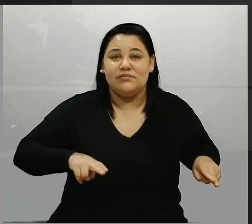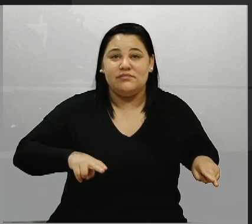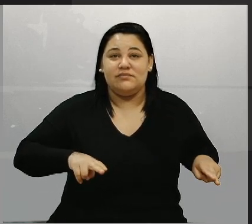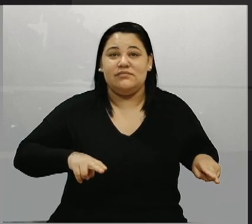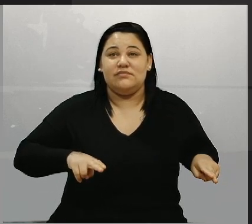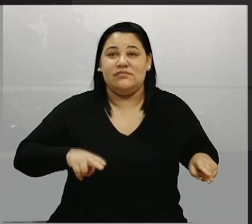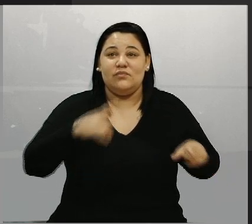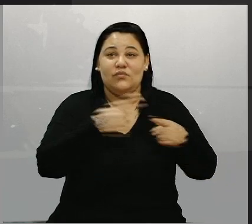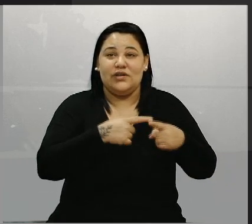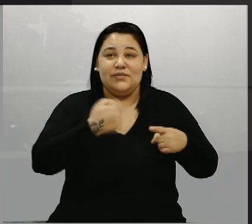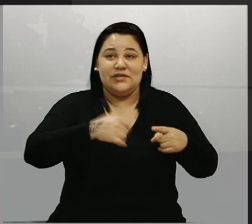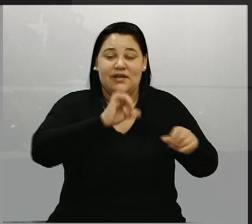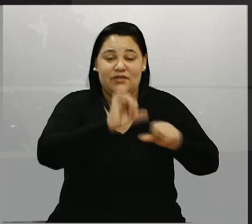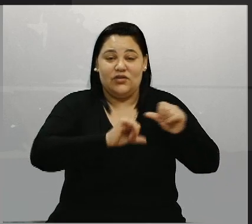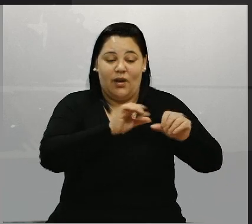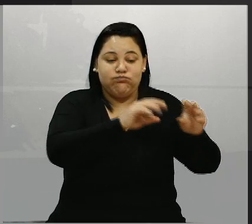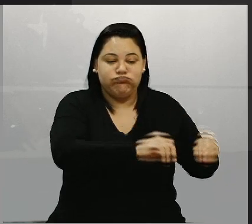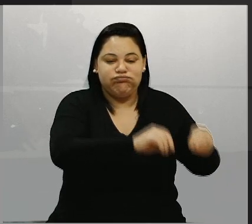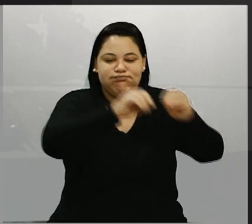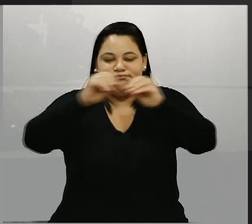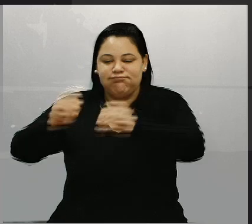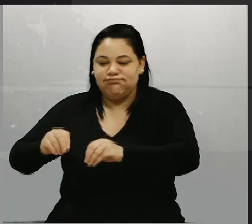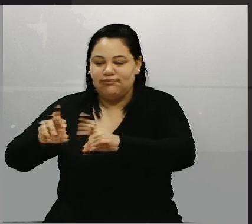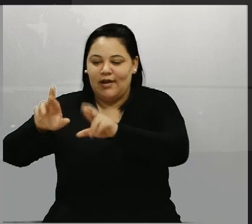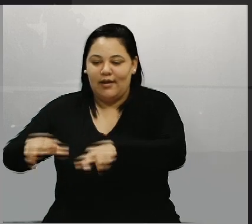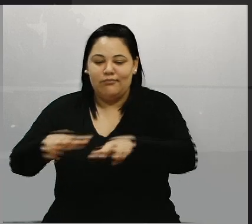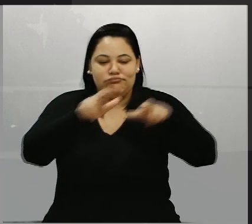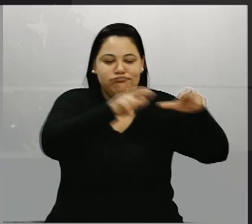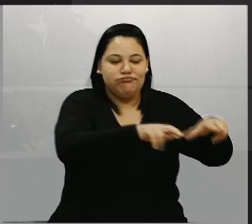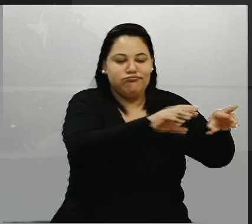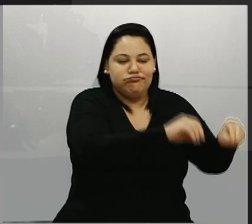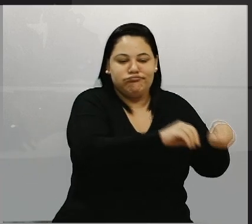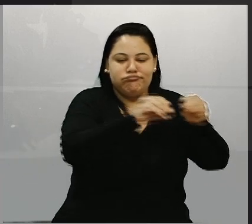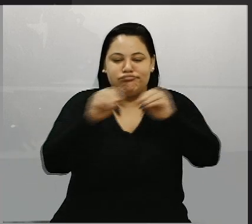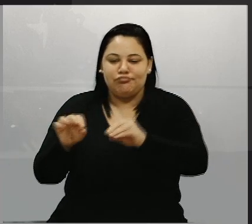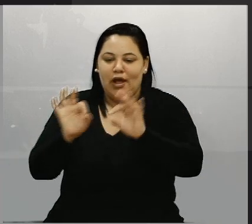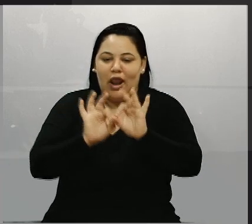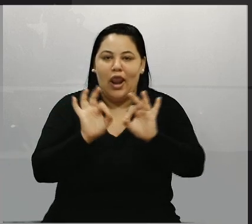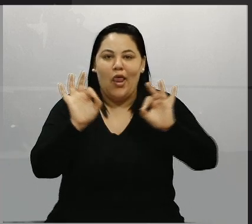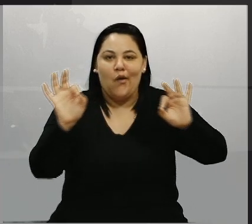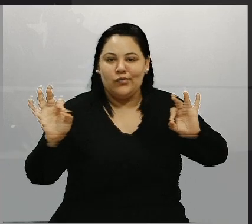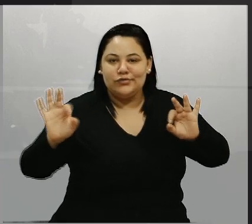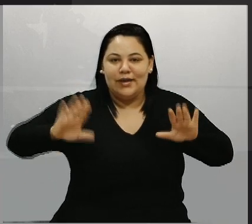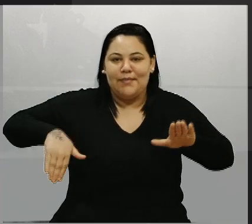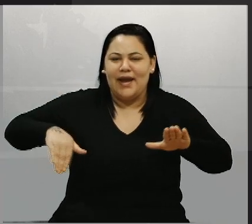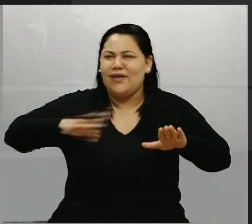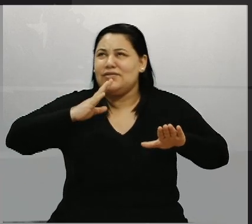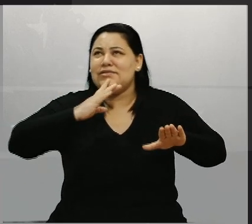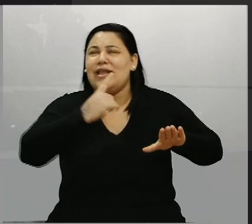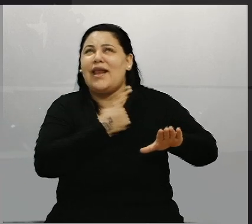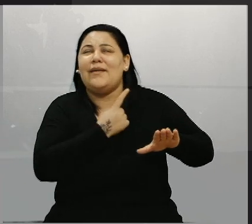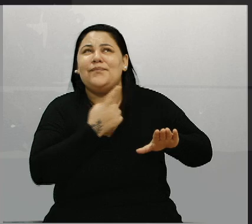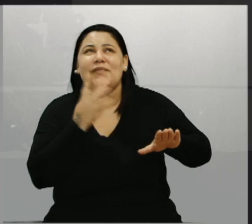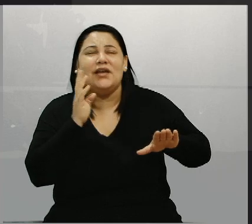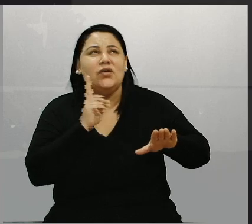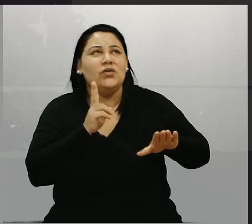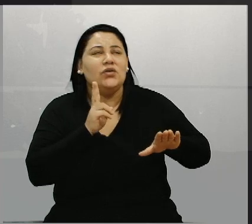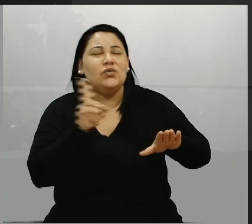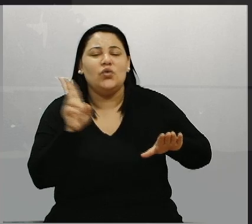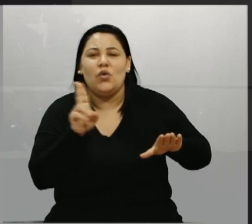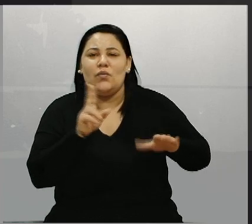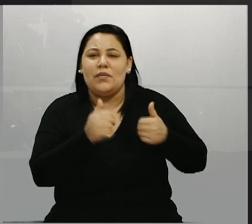região do Rio Vermelho até a praia, que é bem conhecida lá, como é que é o nome? Perto